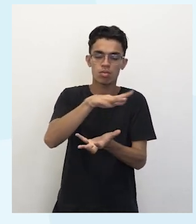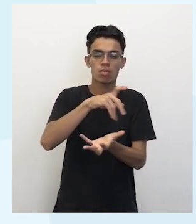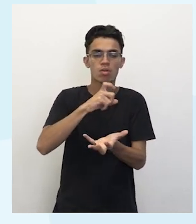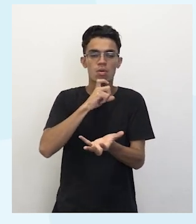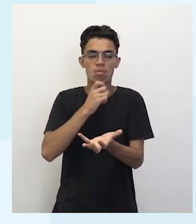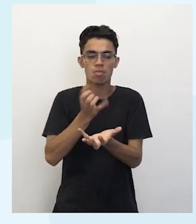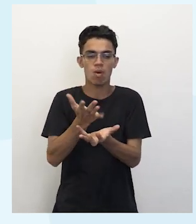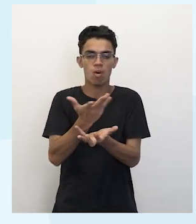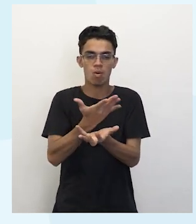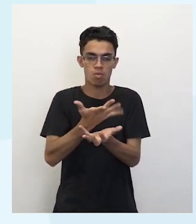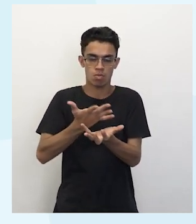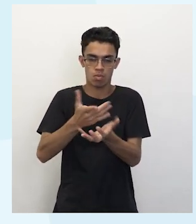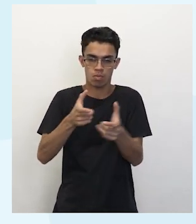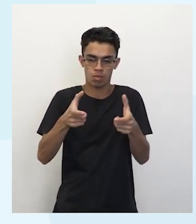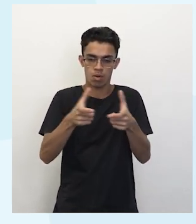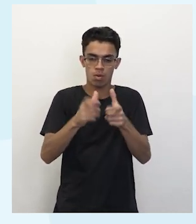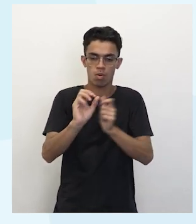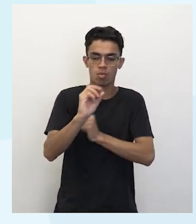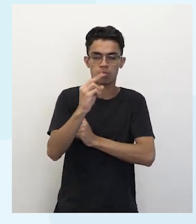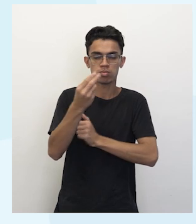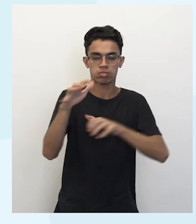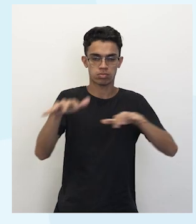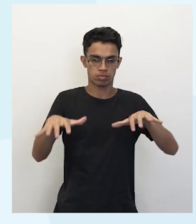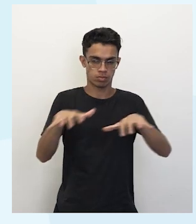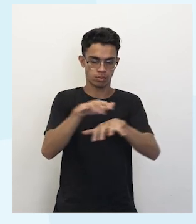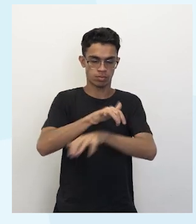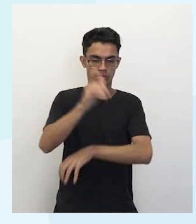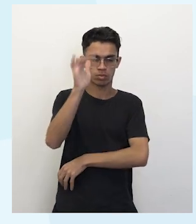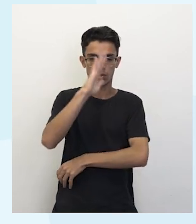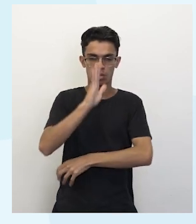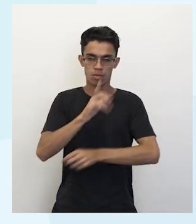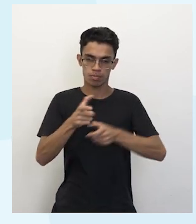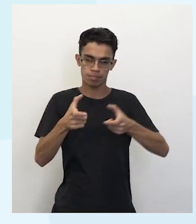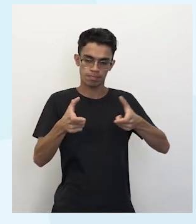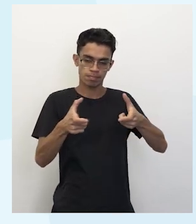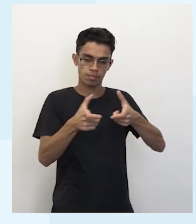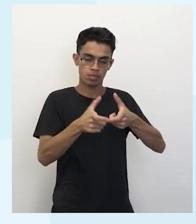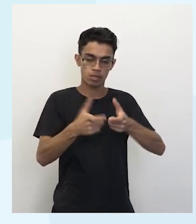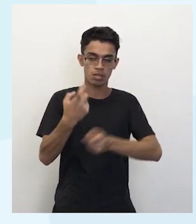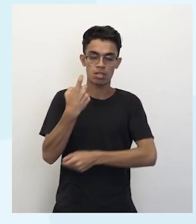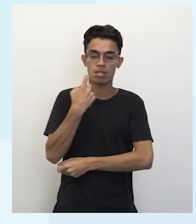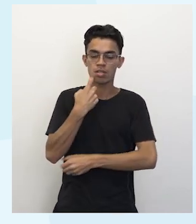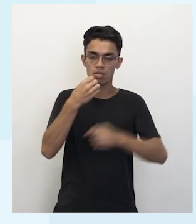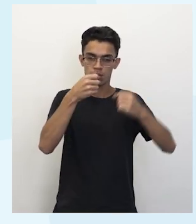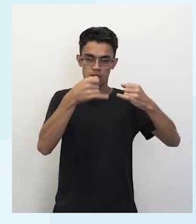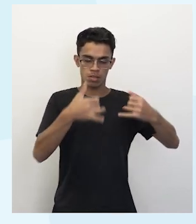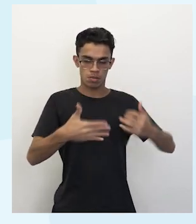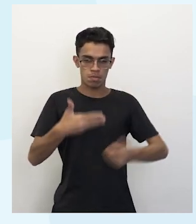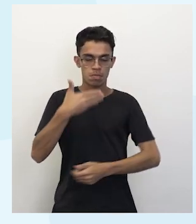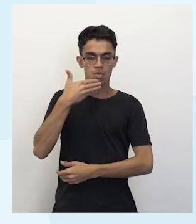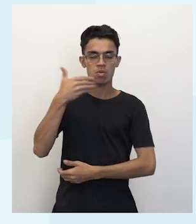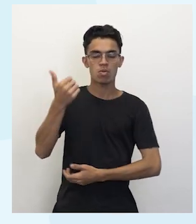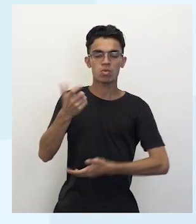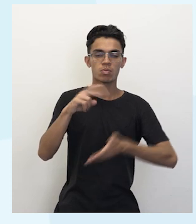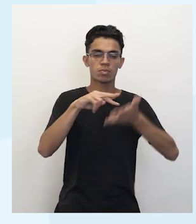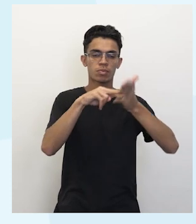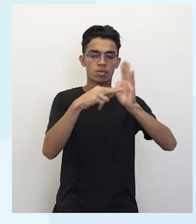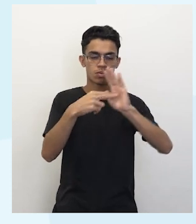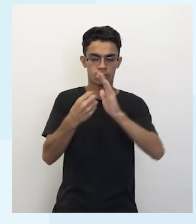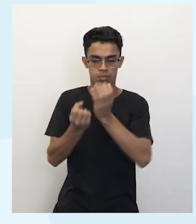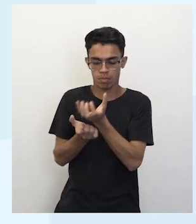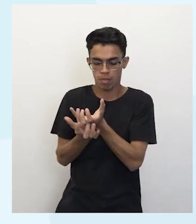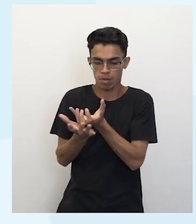tem aqui no Brasil. Ele chega próximo aqui, né, do que a gente vai falar na sexta-feira, que é o Pampa aqui, tá bom? Mas ele, se eu não me engano, é